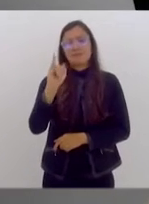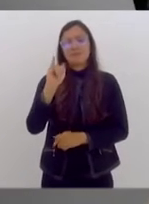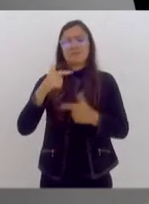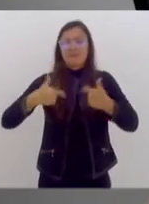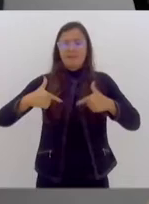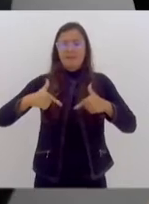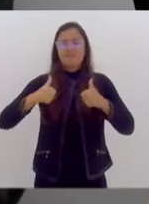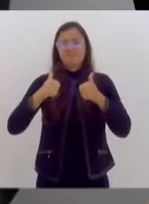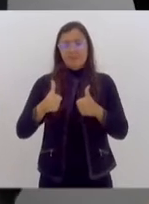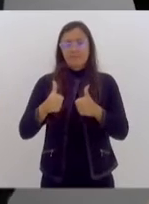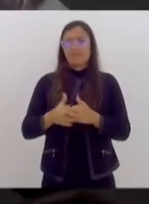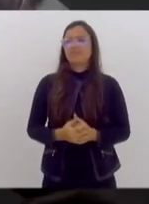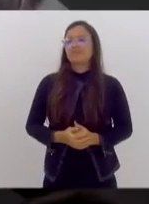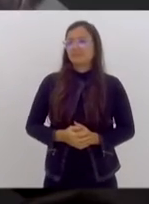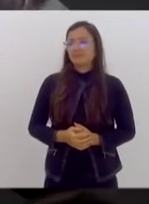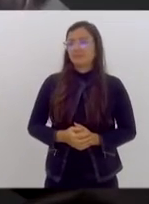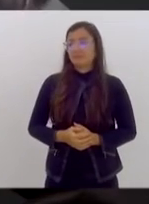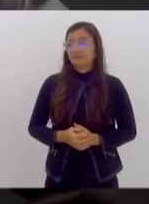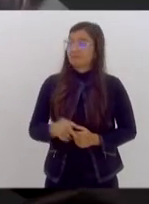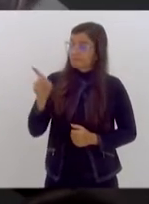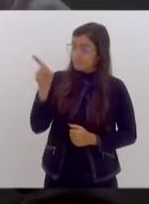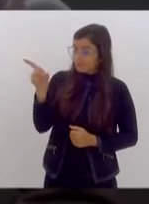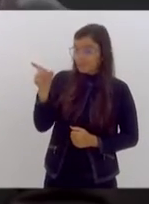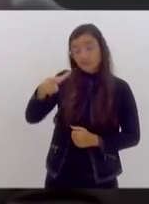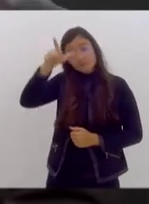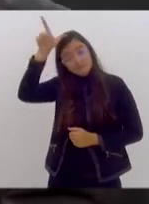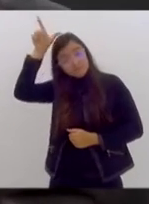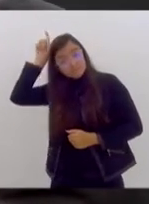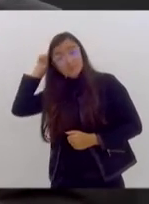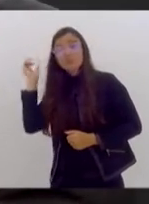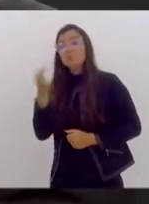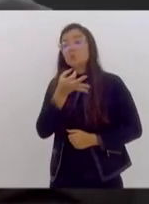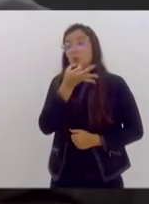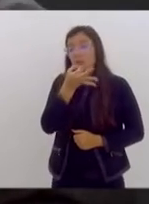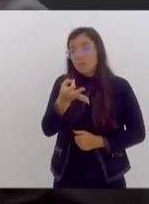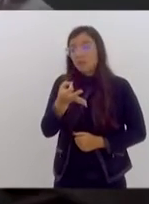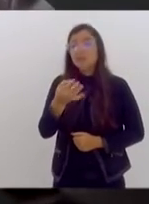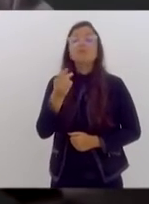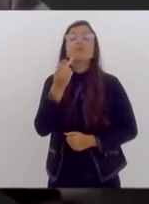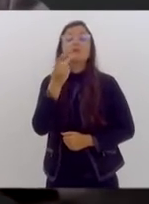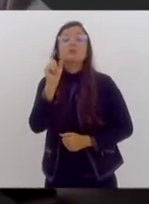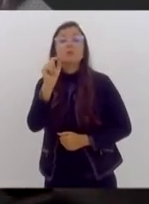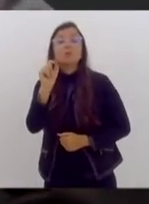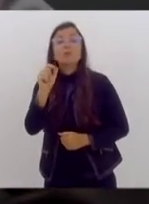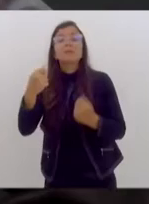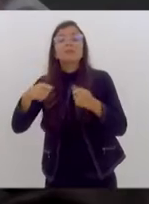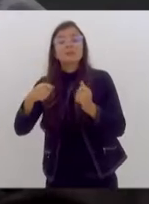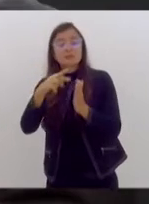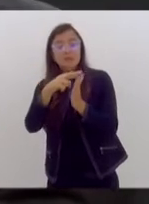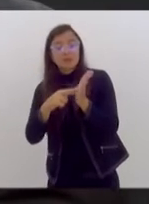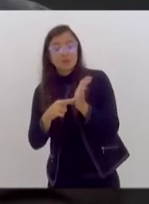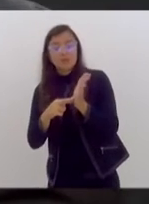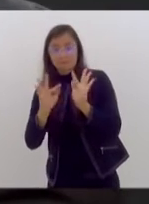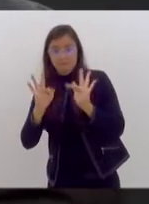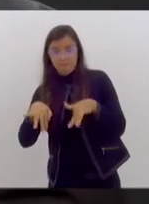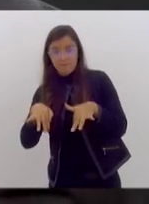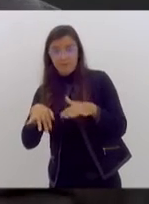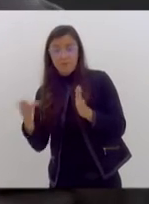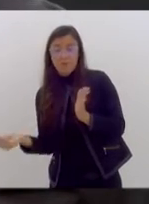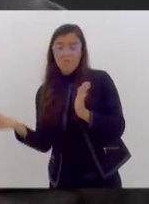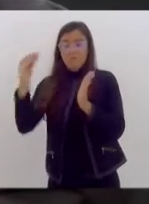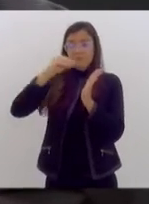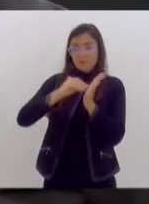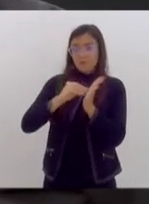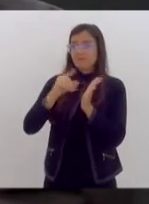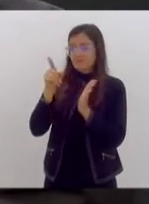obrigado bem como foi sugerido pelo Deputado Paulo e incorporar no relatório final essa preocupação Isso